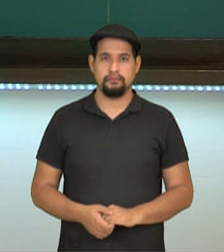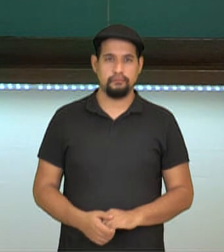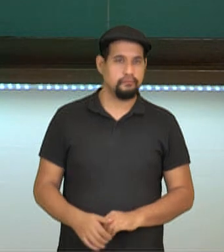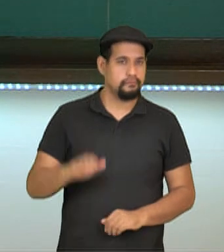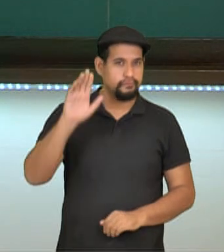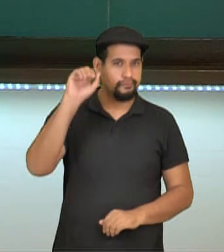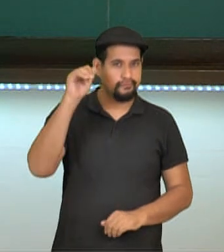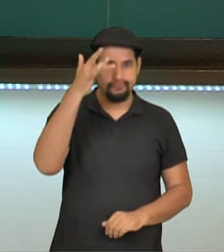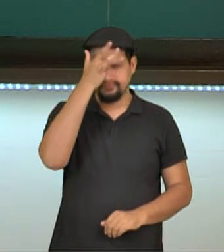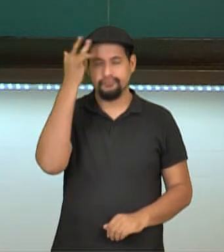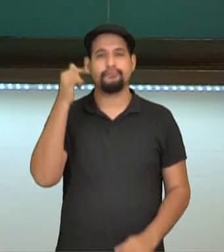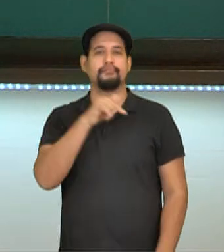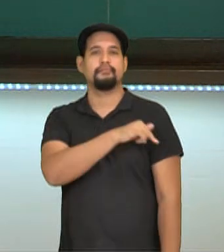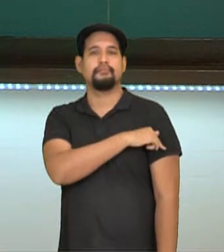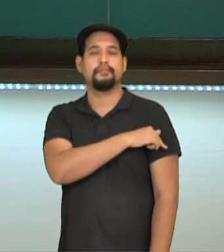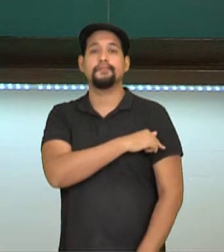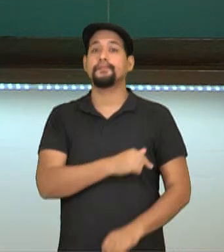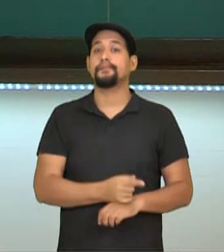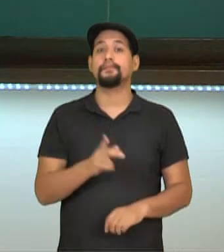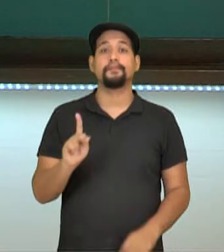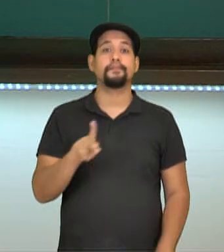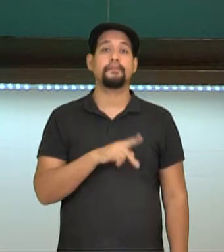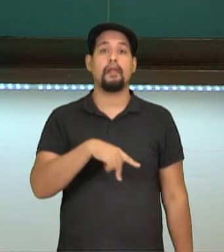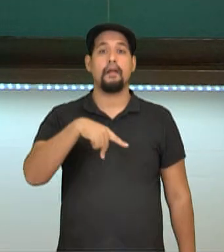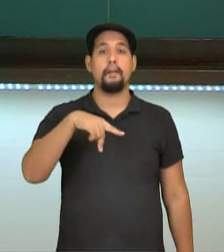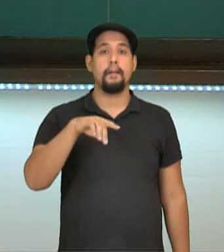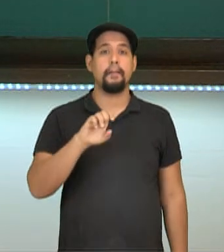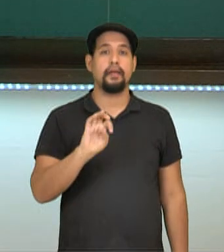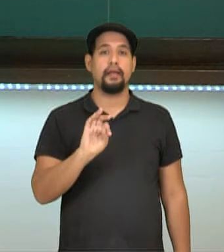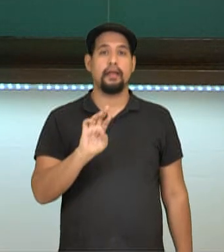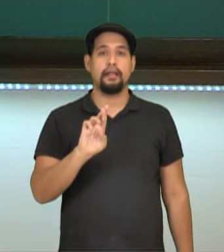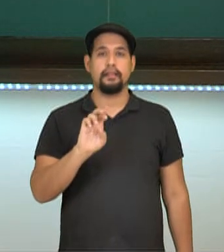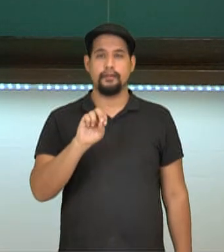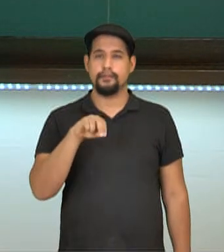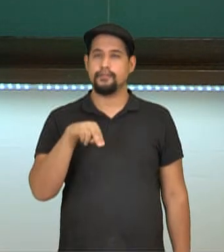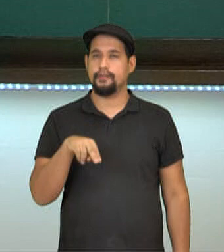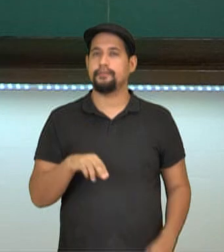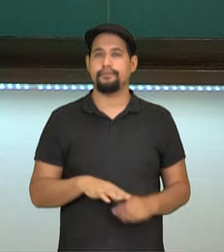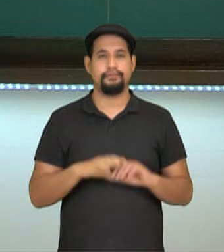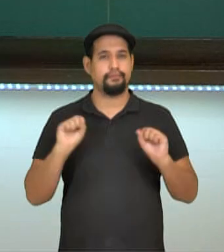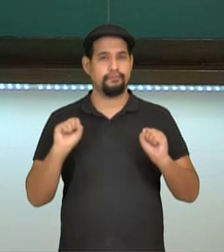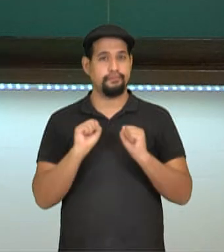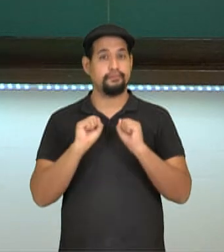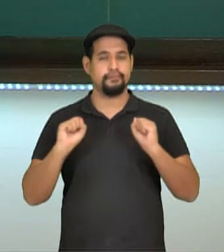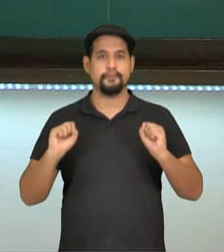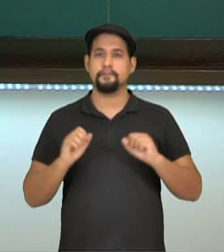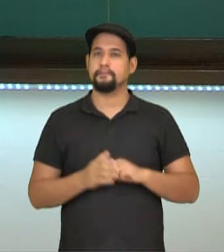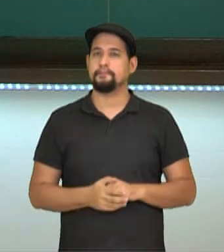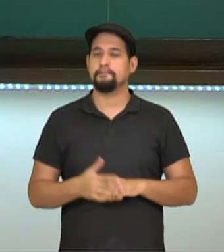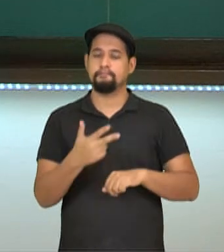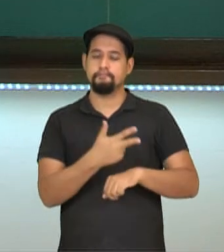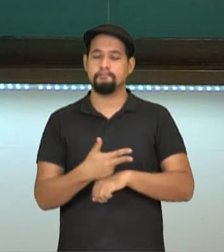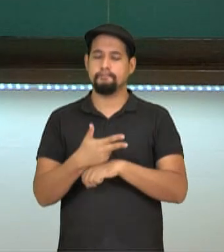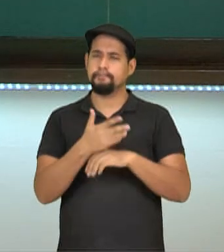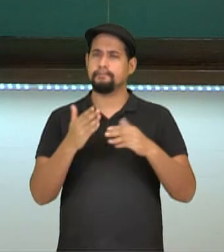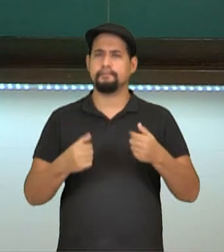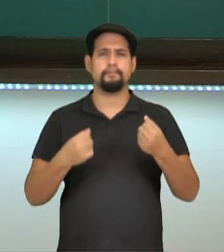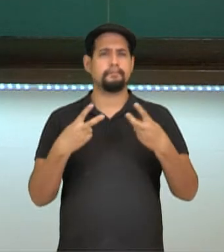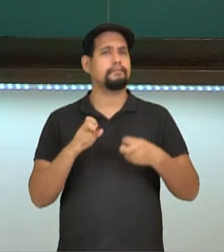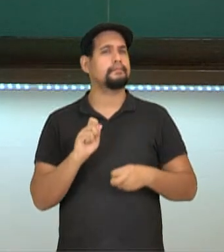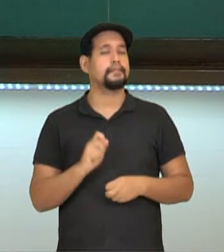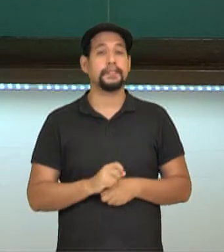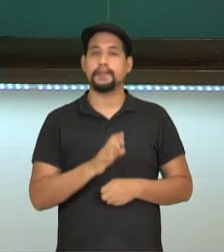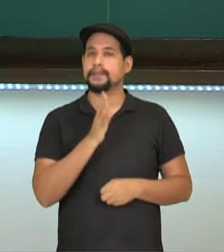Olá pessoal do 7º ano, eu sou o professor Peterson da disciplina de Educação Física e nesse vídeo nós vamos